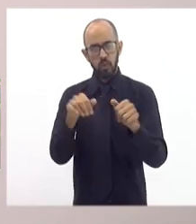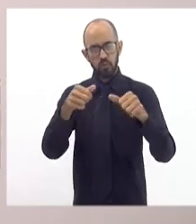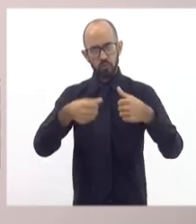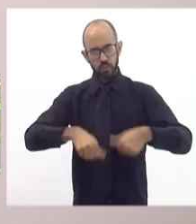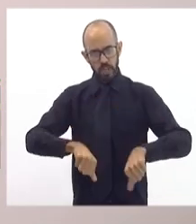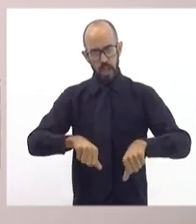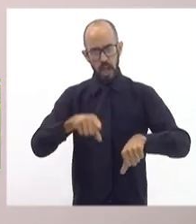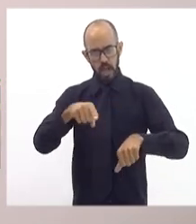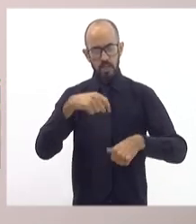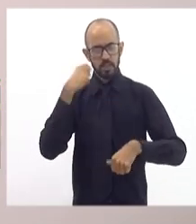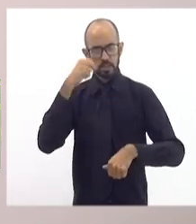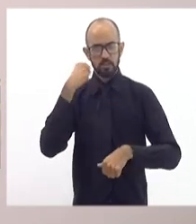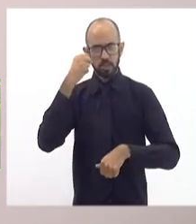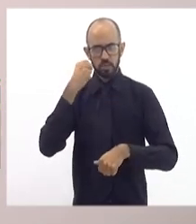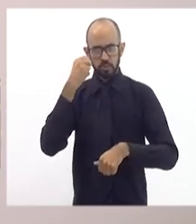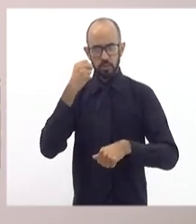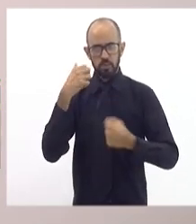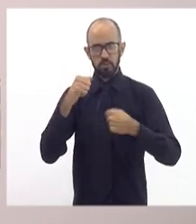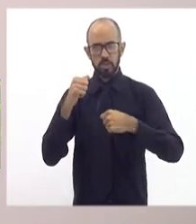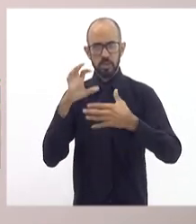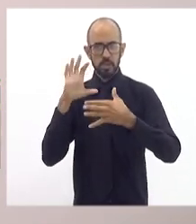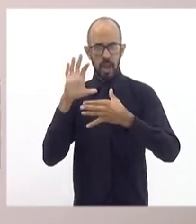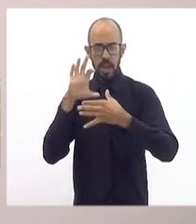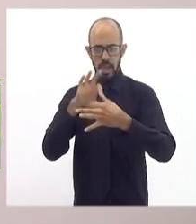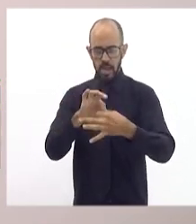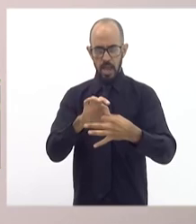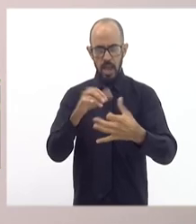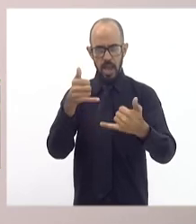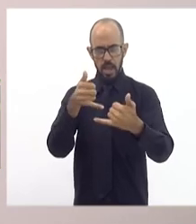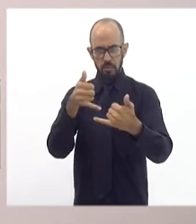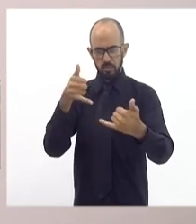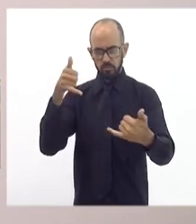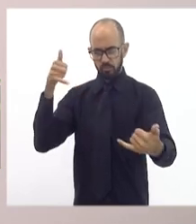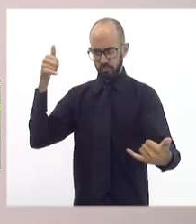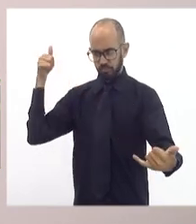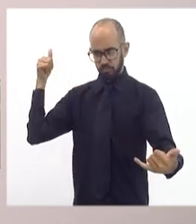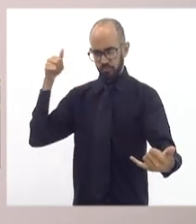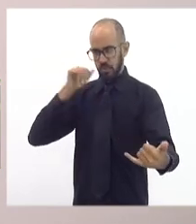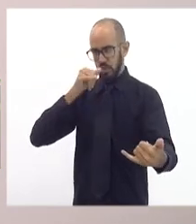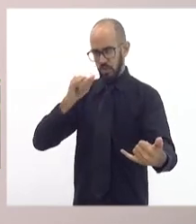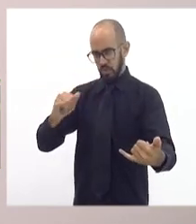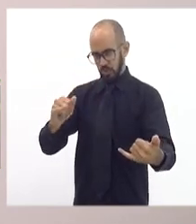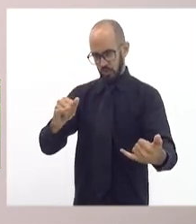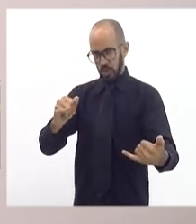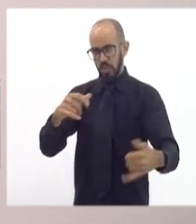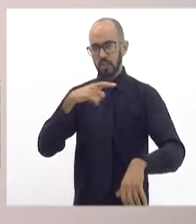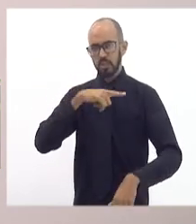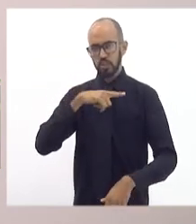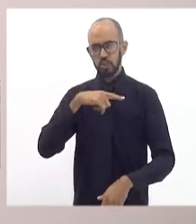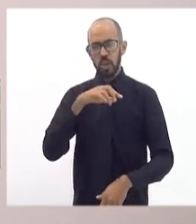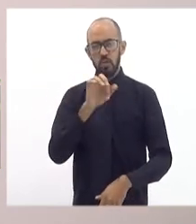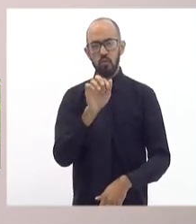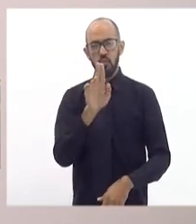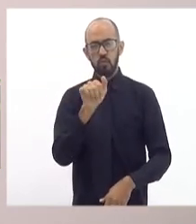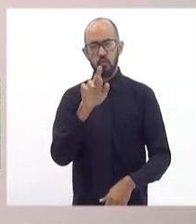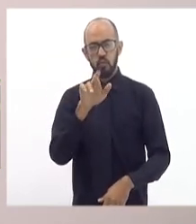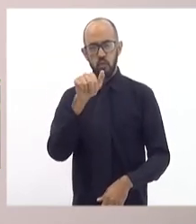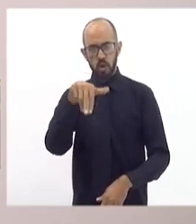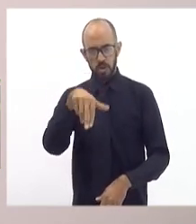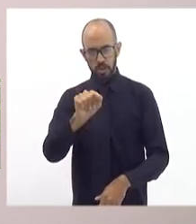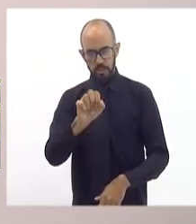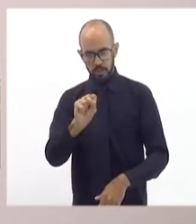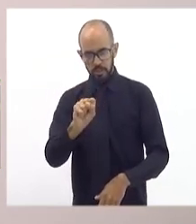na Baía de Sepetiba e ali tem que se ligar uma linha de transmissão a gente transmissão mais próximos é de Furnas onde a gente